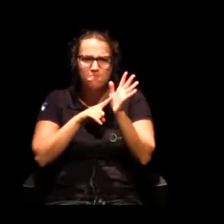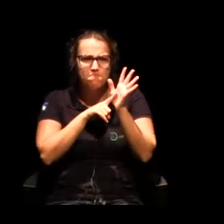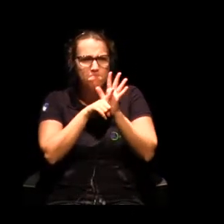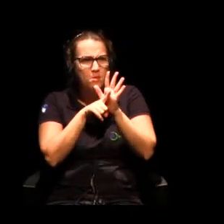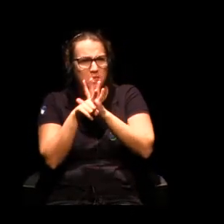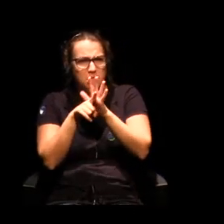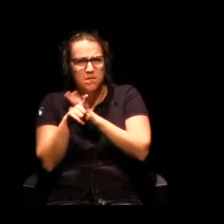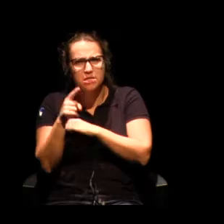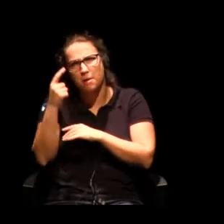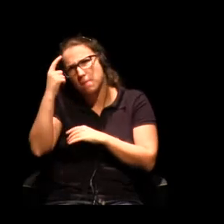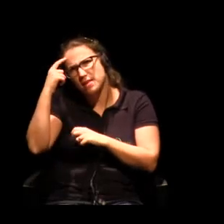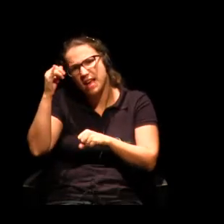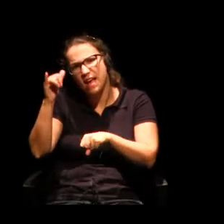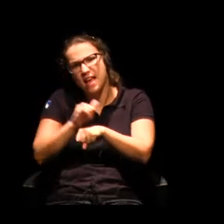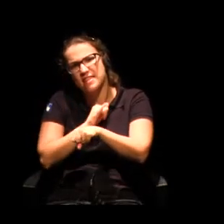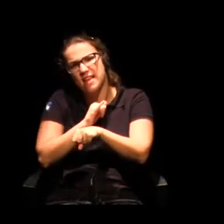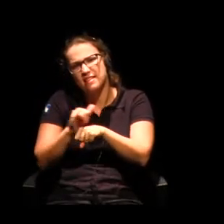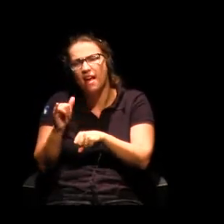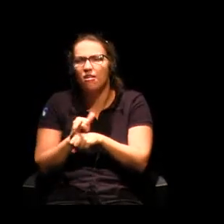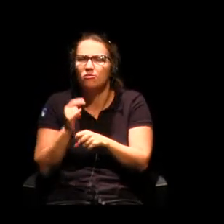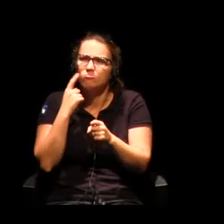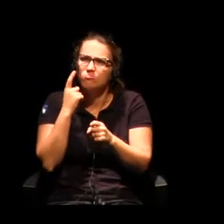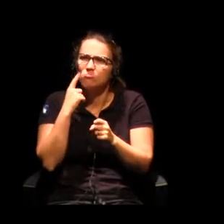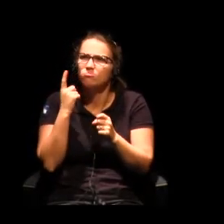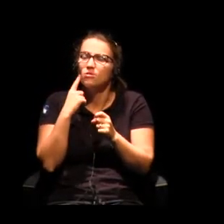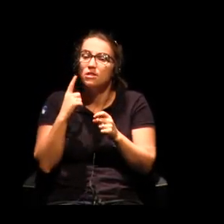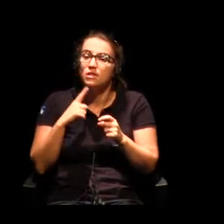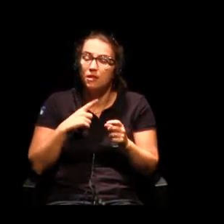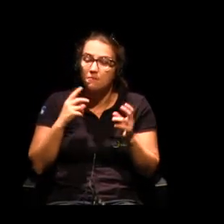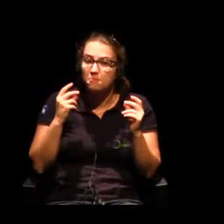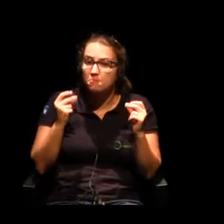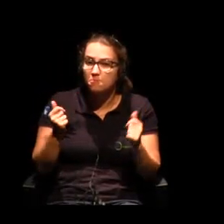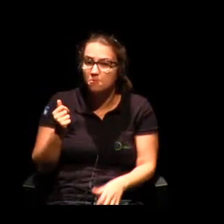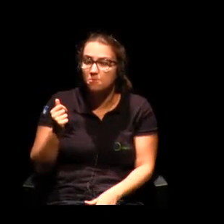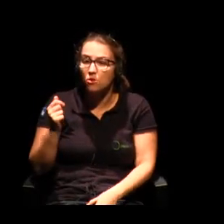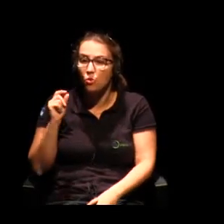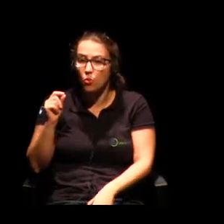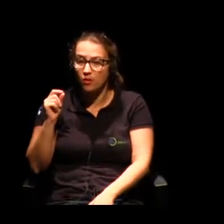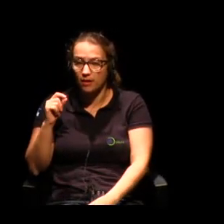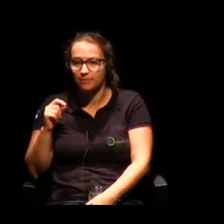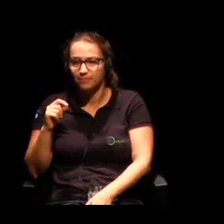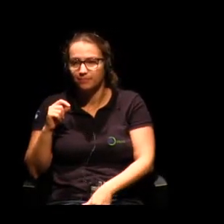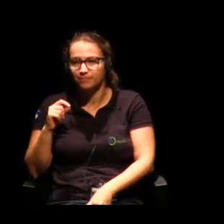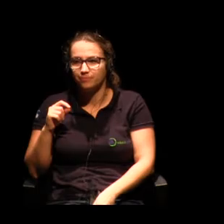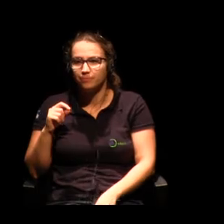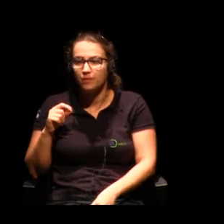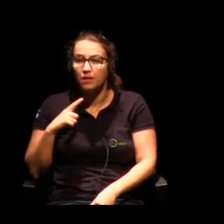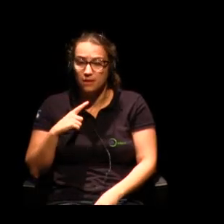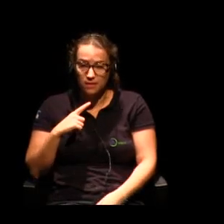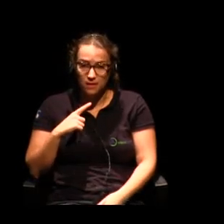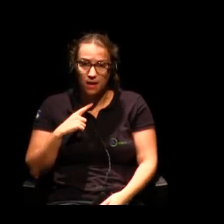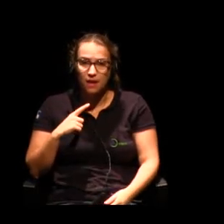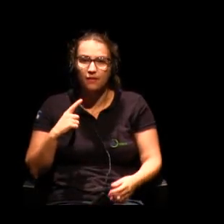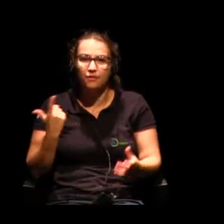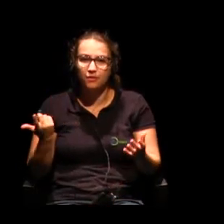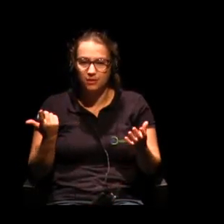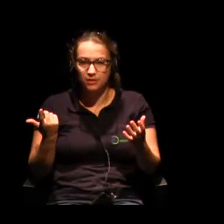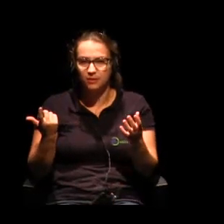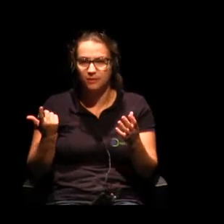de toda essa pesquisa, pensando em estratégias globais, nós tivemos o Sandy e foi isso que